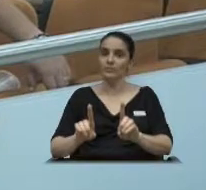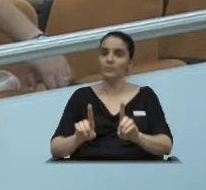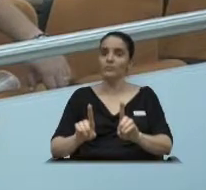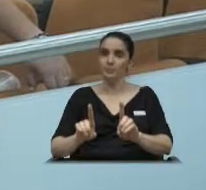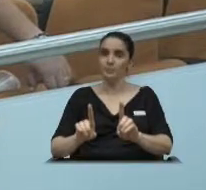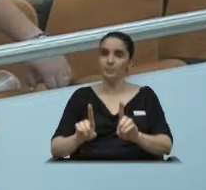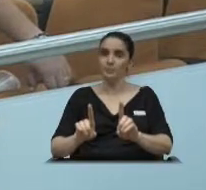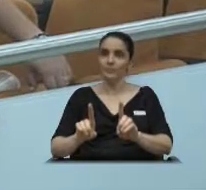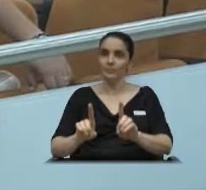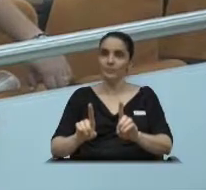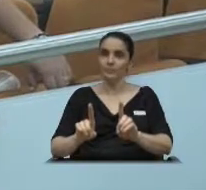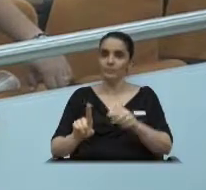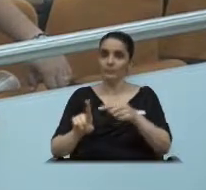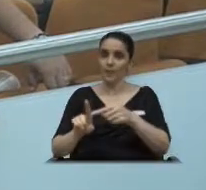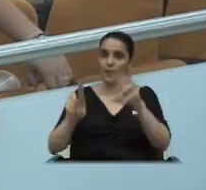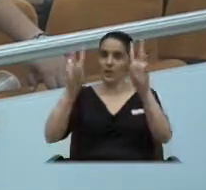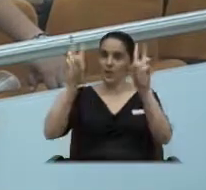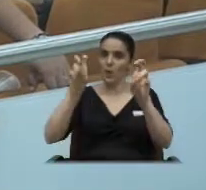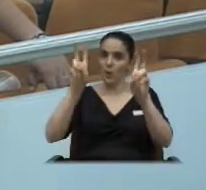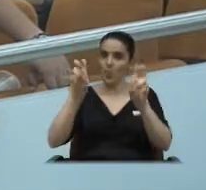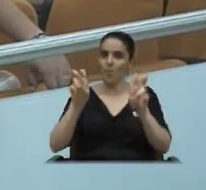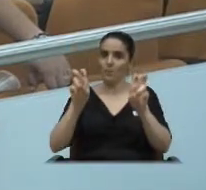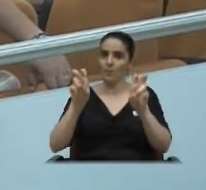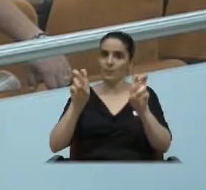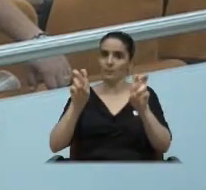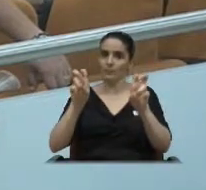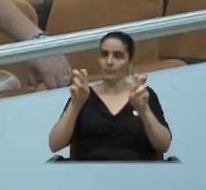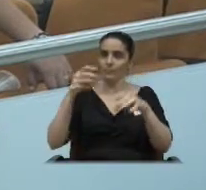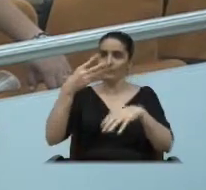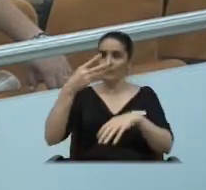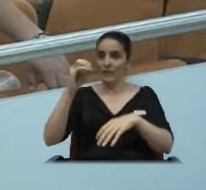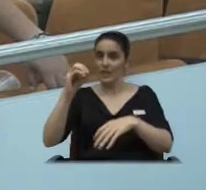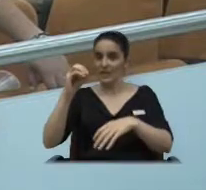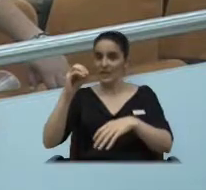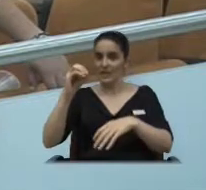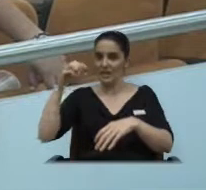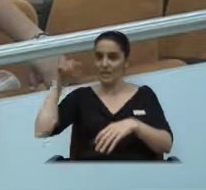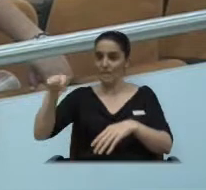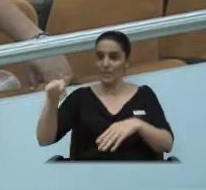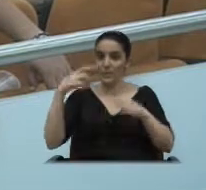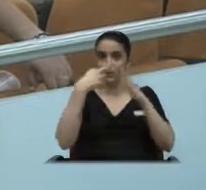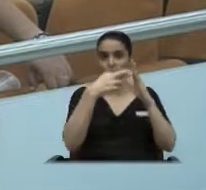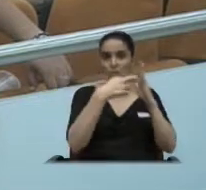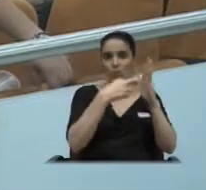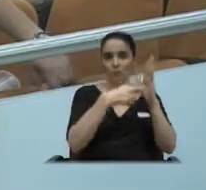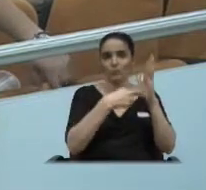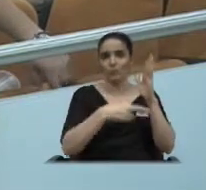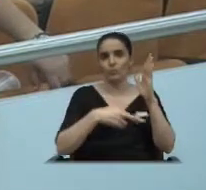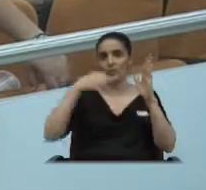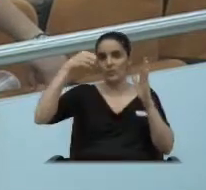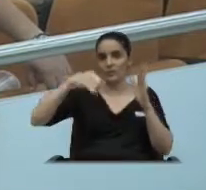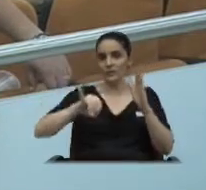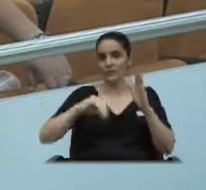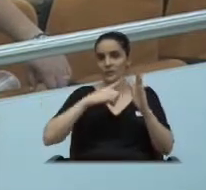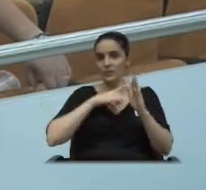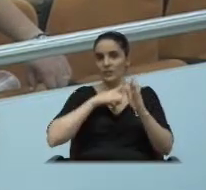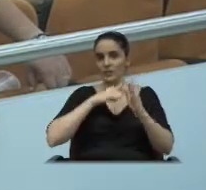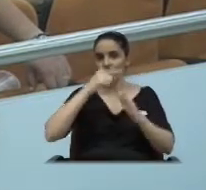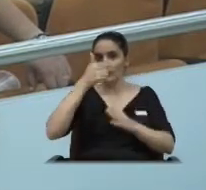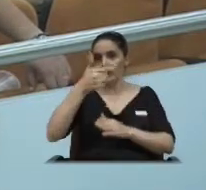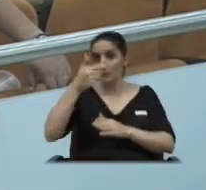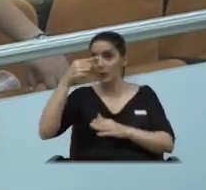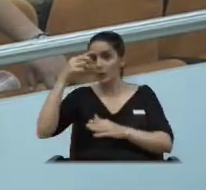tá? É disso que nós estamos falando. Nós teríamos que ter 30 mil inscritos. Se temos 2 mil, é porque essas pessoas são